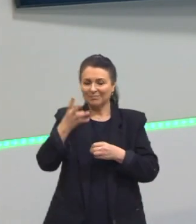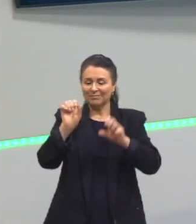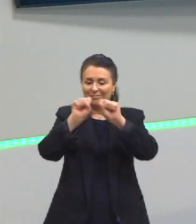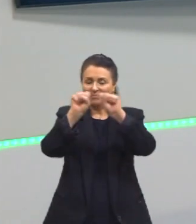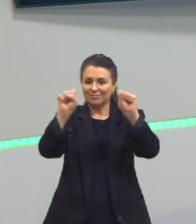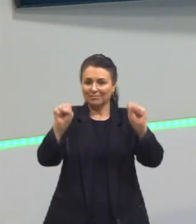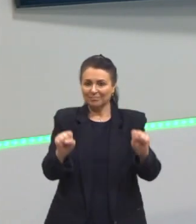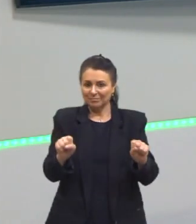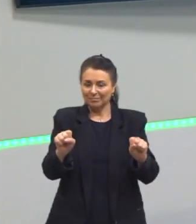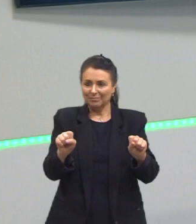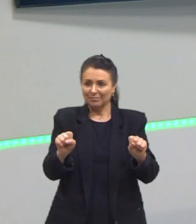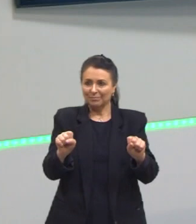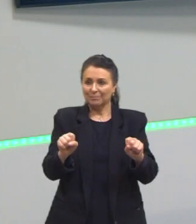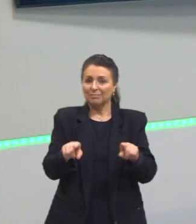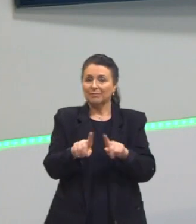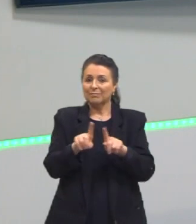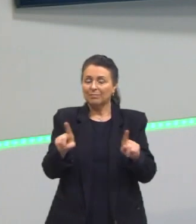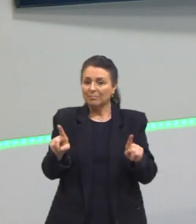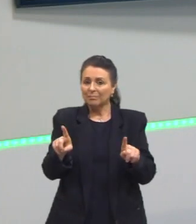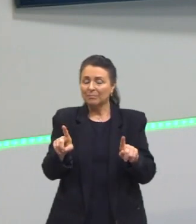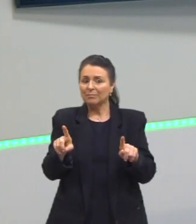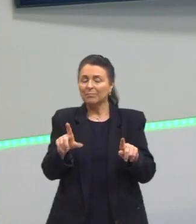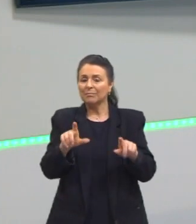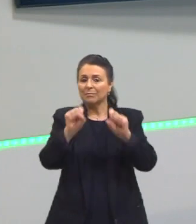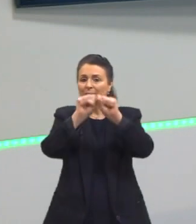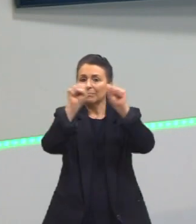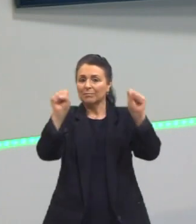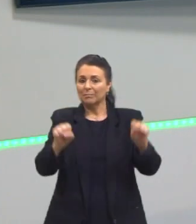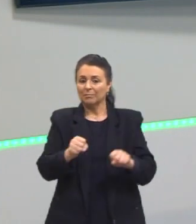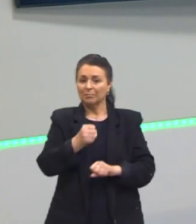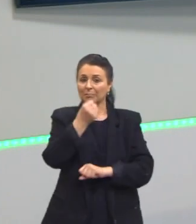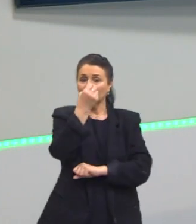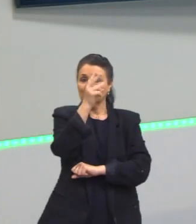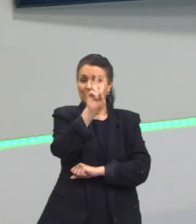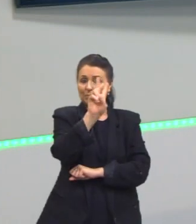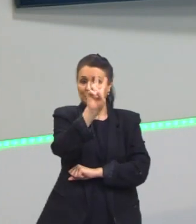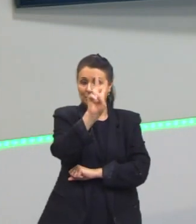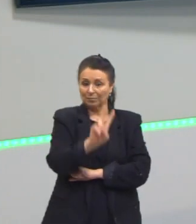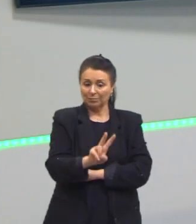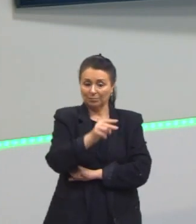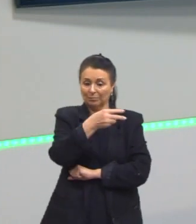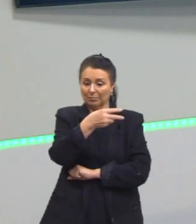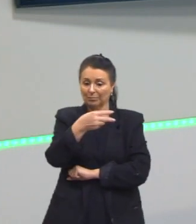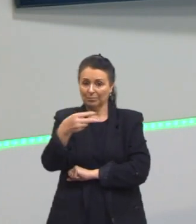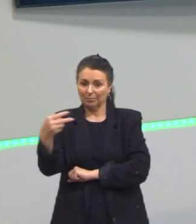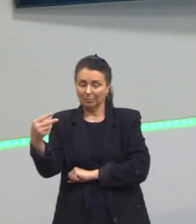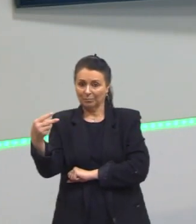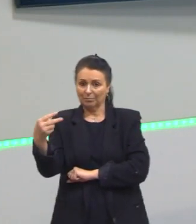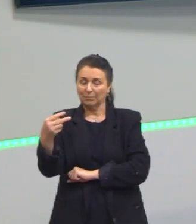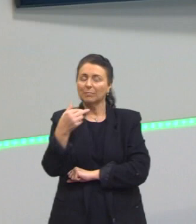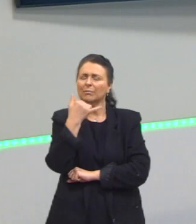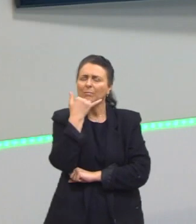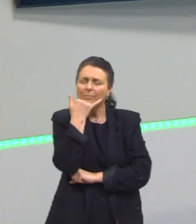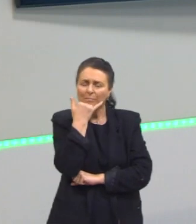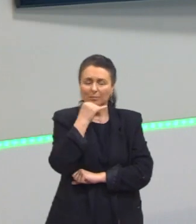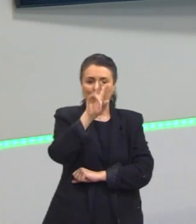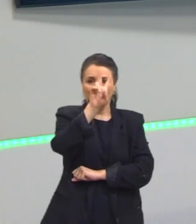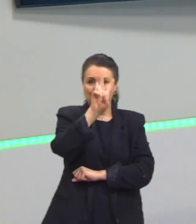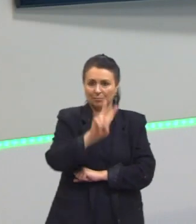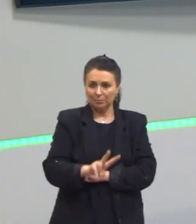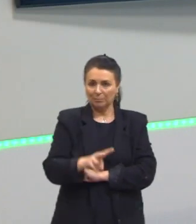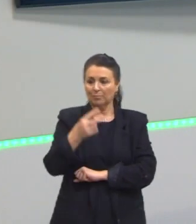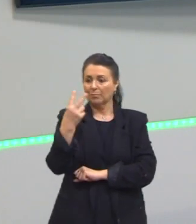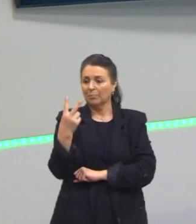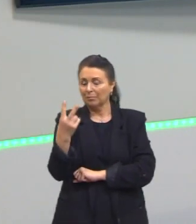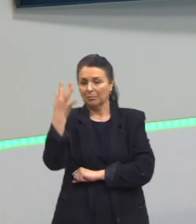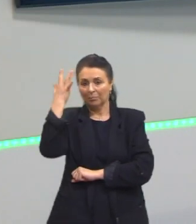sistema. Só que nós vamos ficar em um sistema 2x2, duas linhas e duas incógnitas, que é o mais comum que a